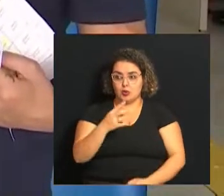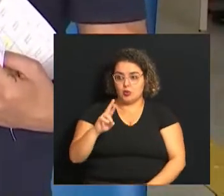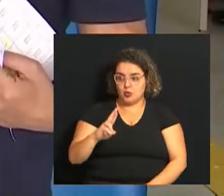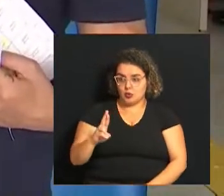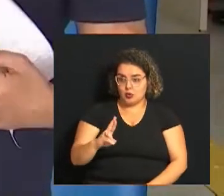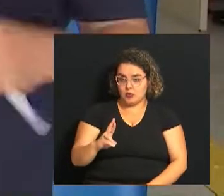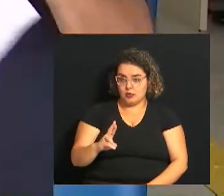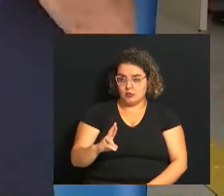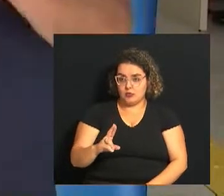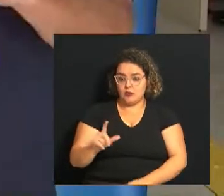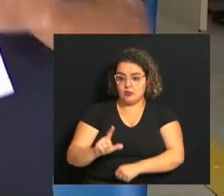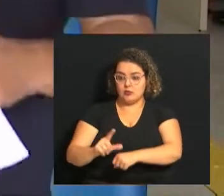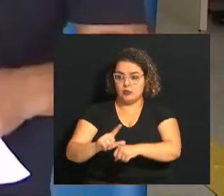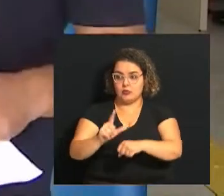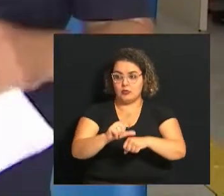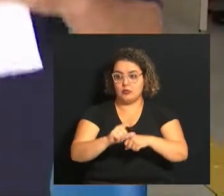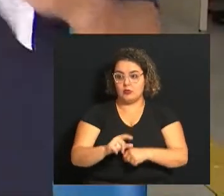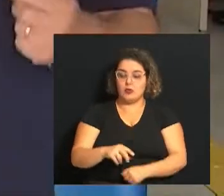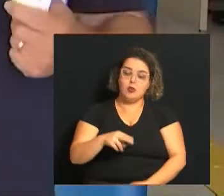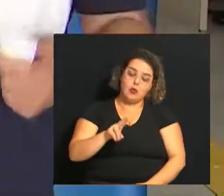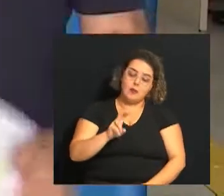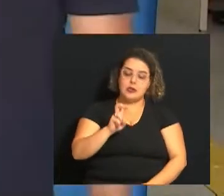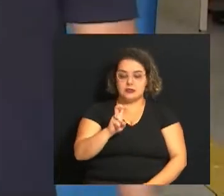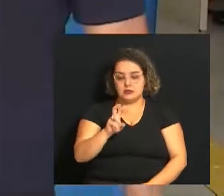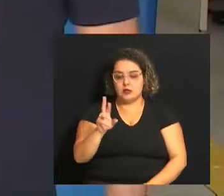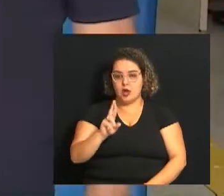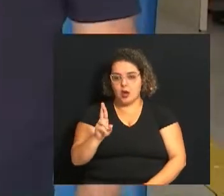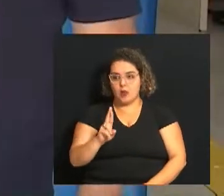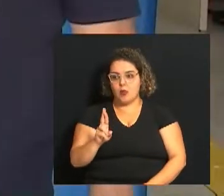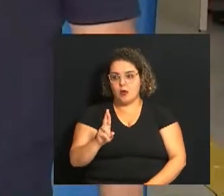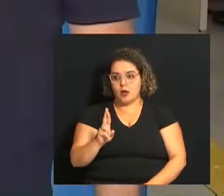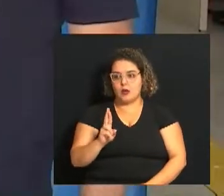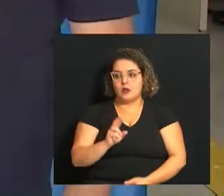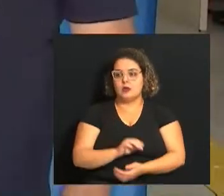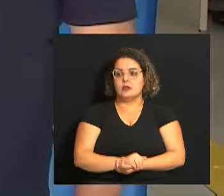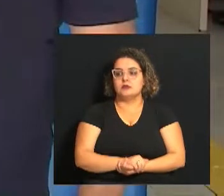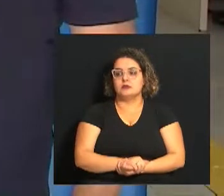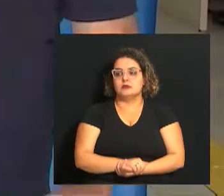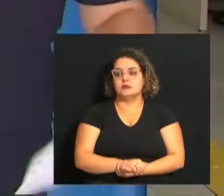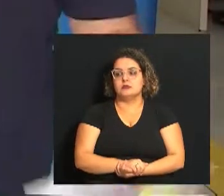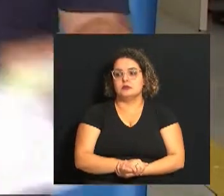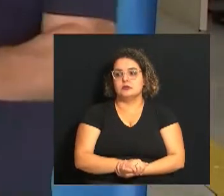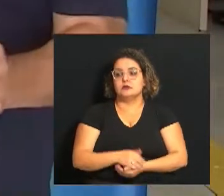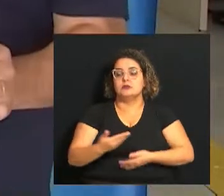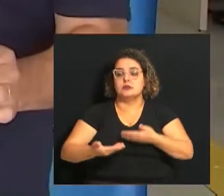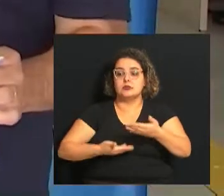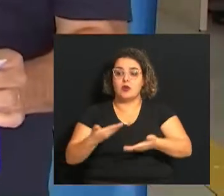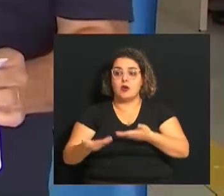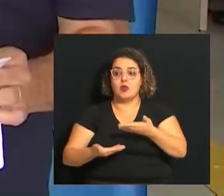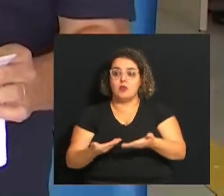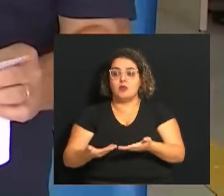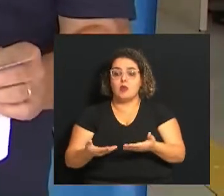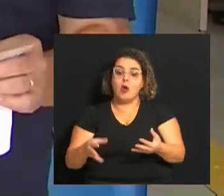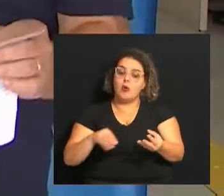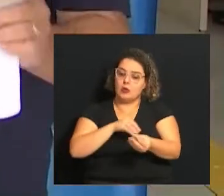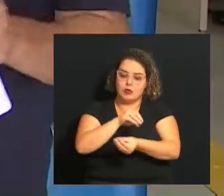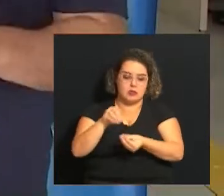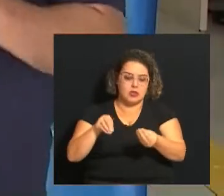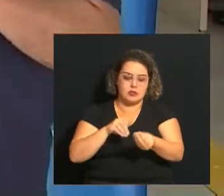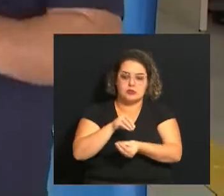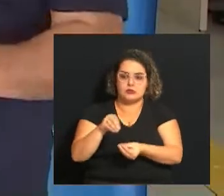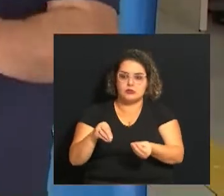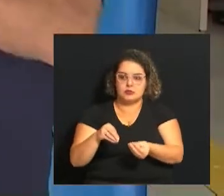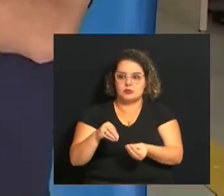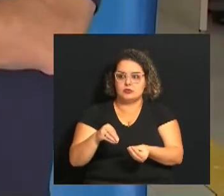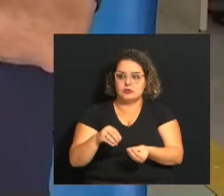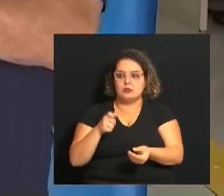comércio, ou mais R$5 quem for serviço, ou misto, né?